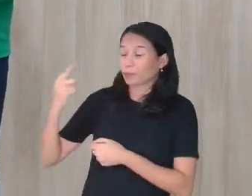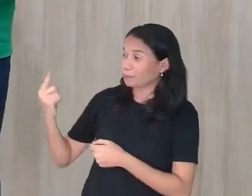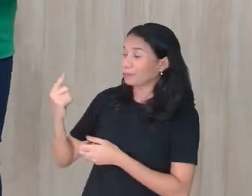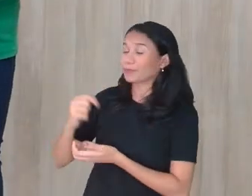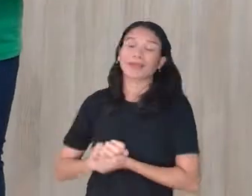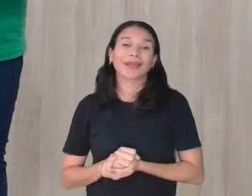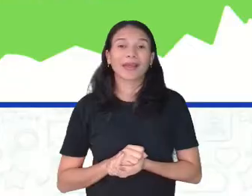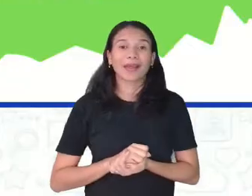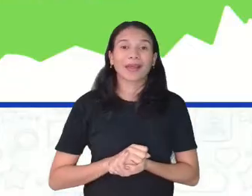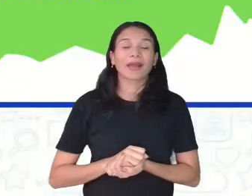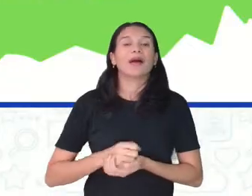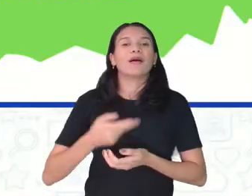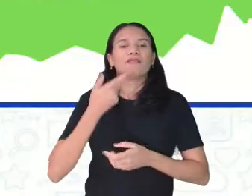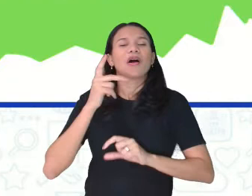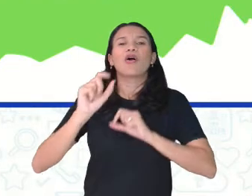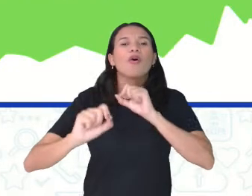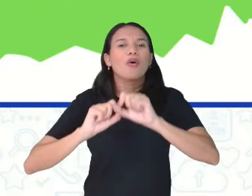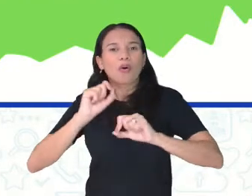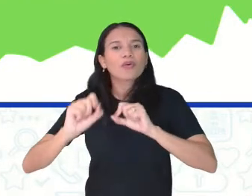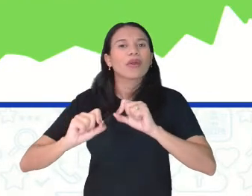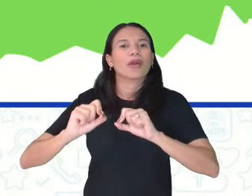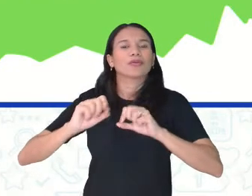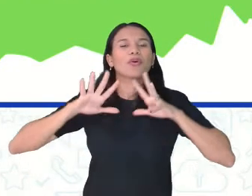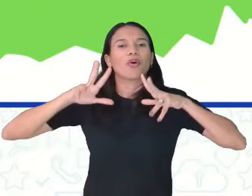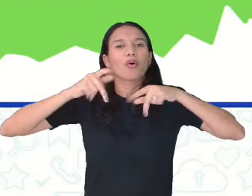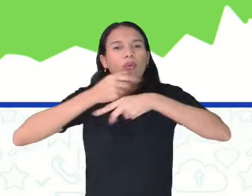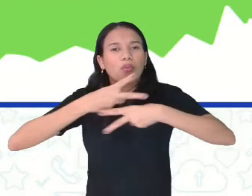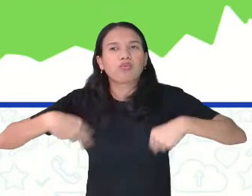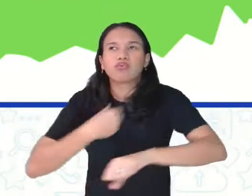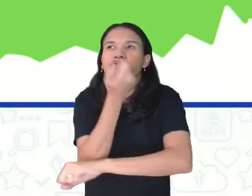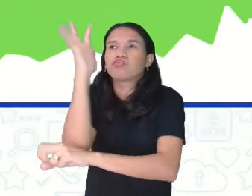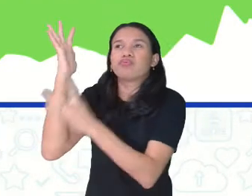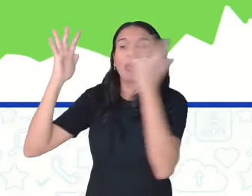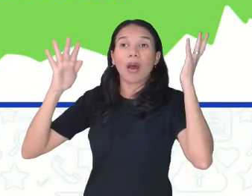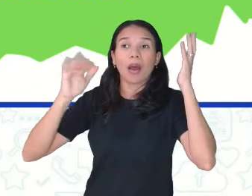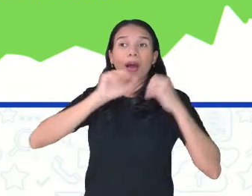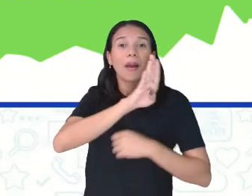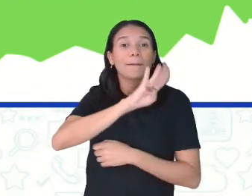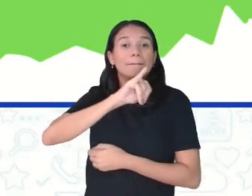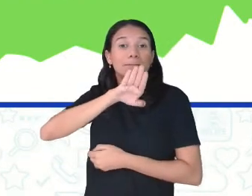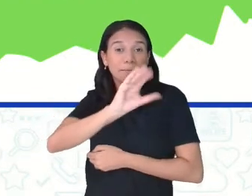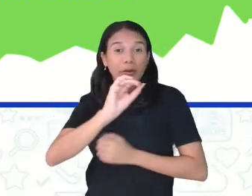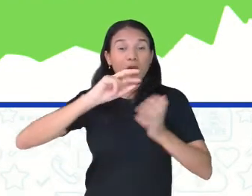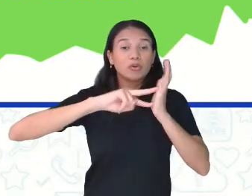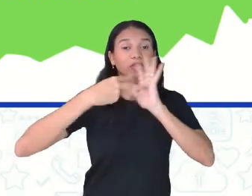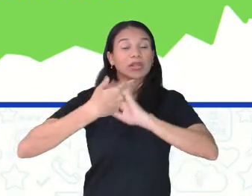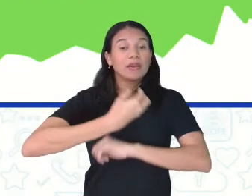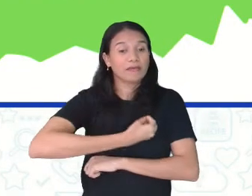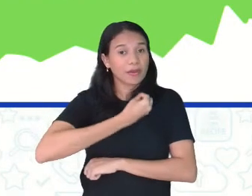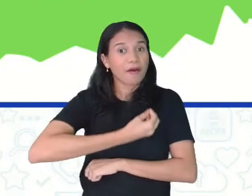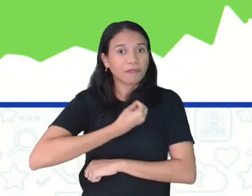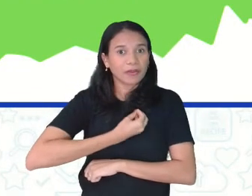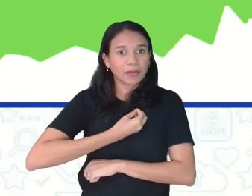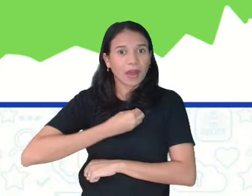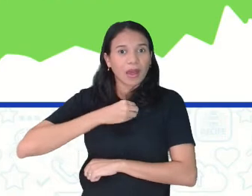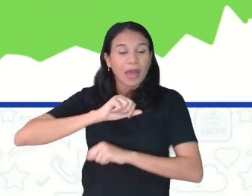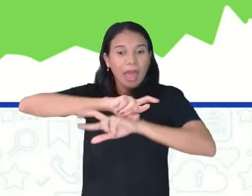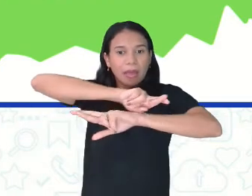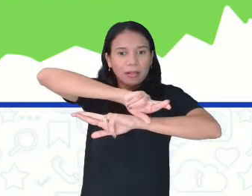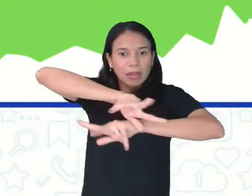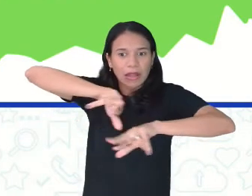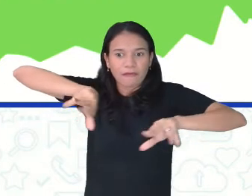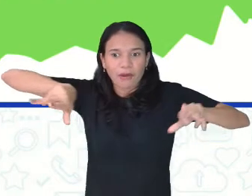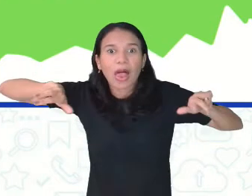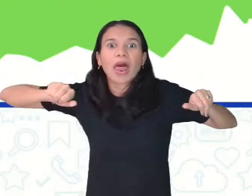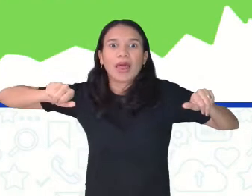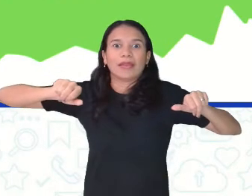biodiversidade, né? Trabalhamos aí a formação da palavra, que bio, né? Quer dizer vida, diversidade, essa